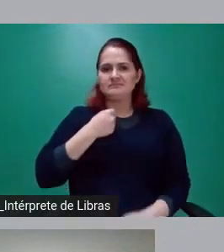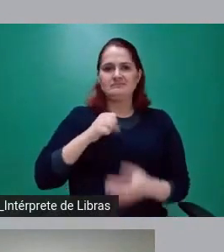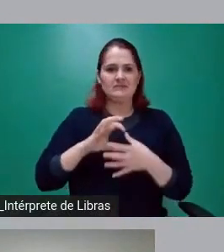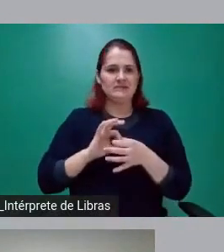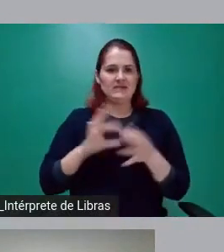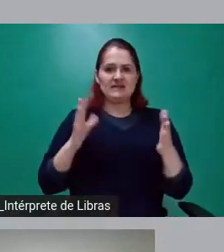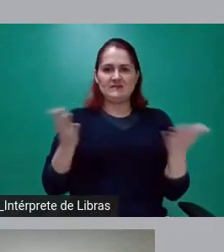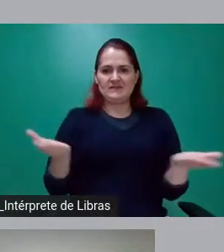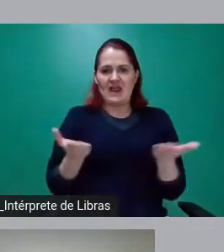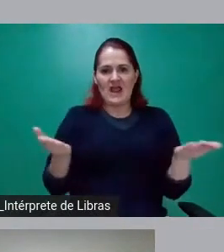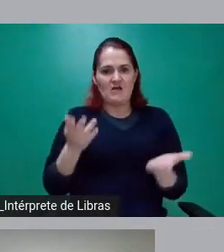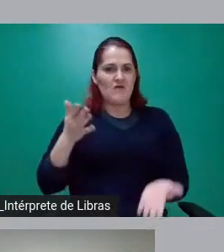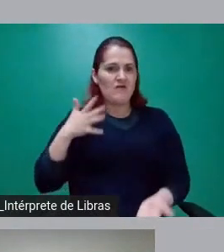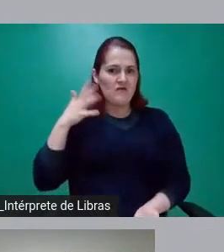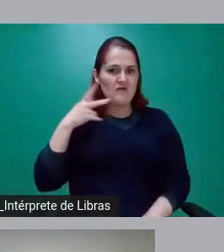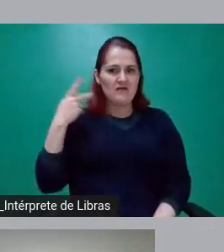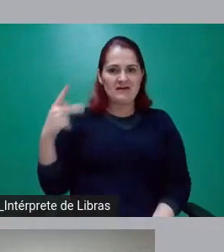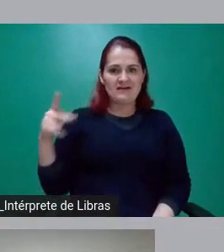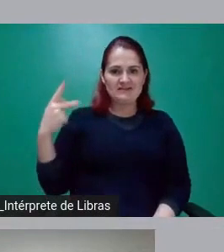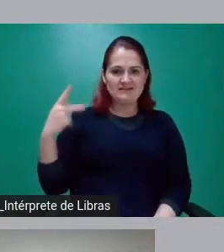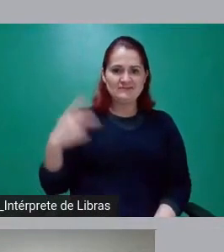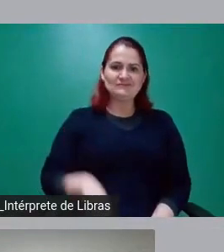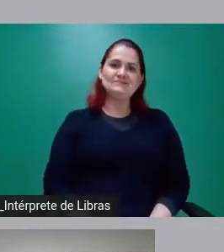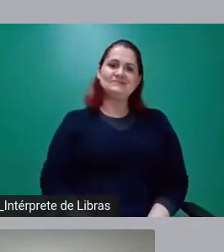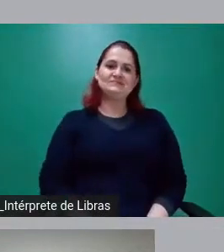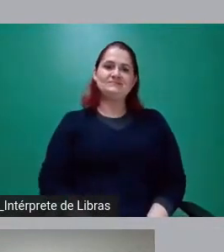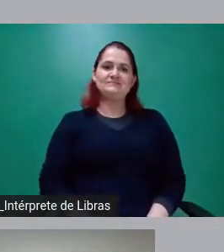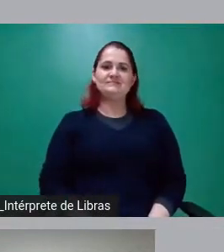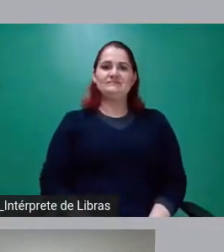e brindar-nos com a sua palestra.